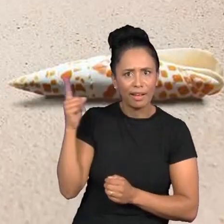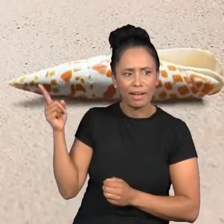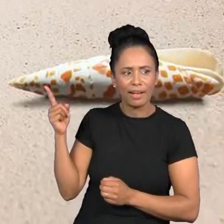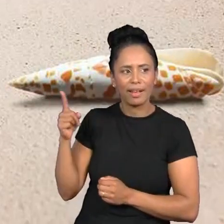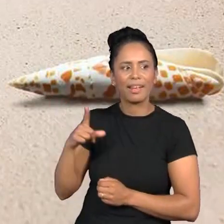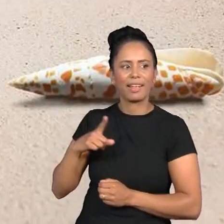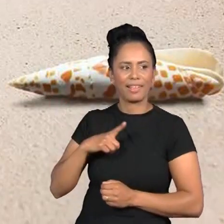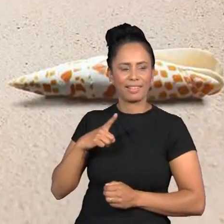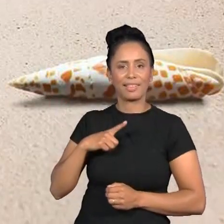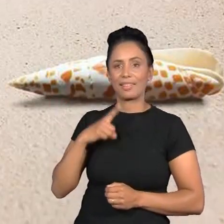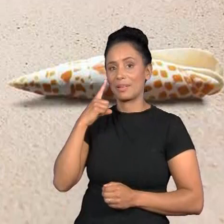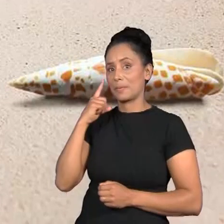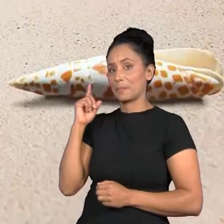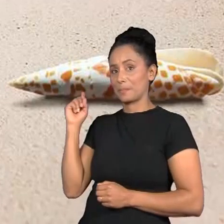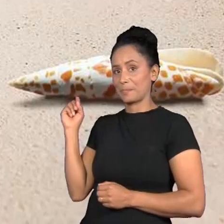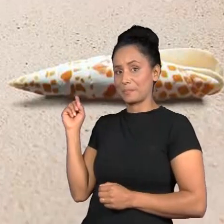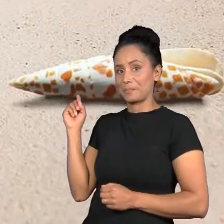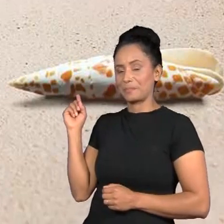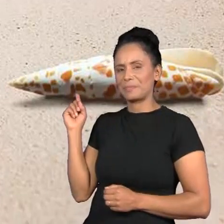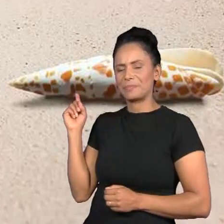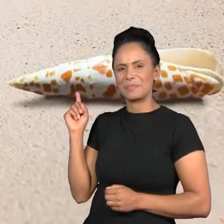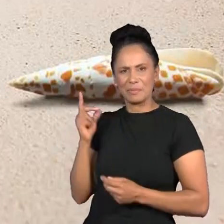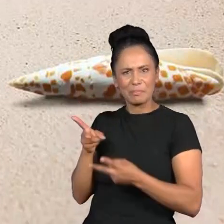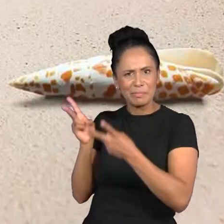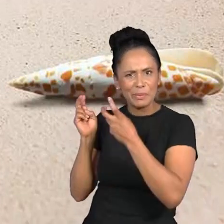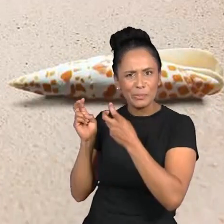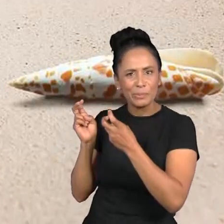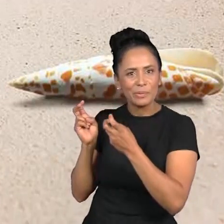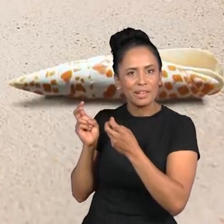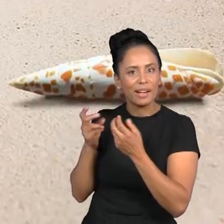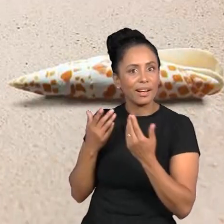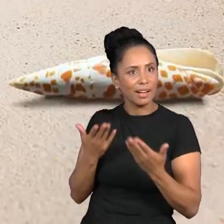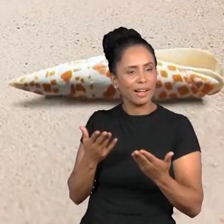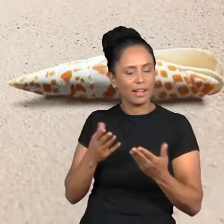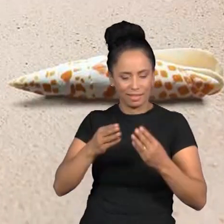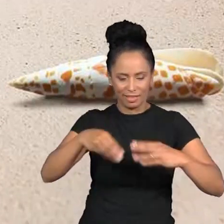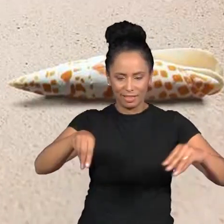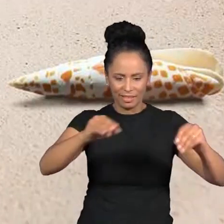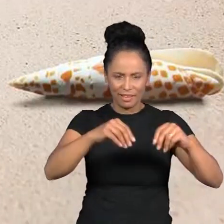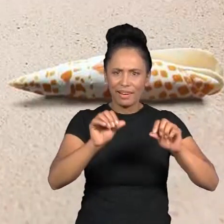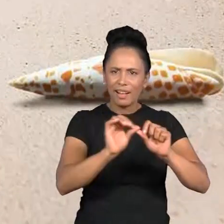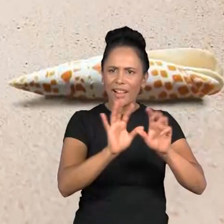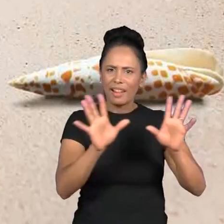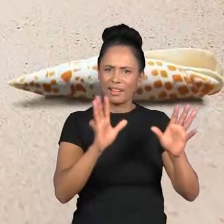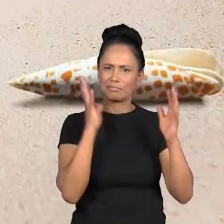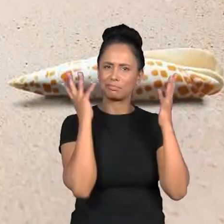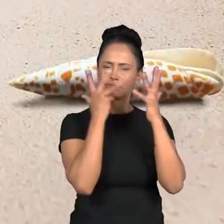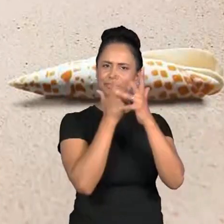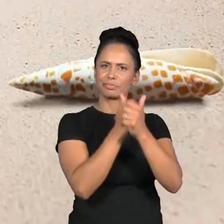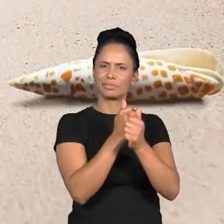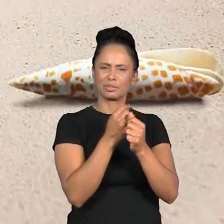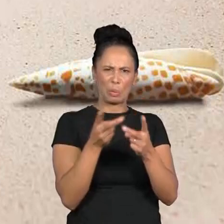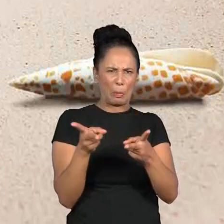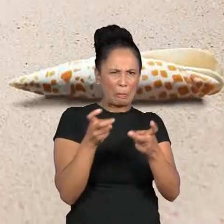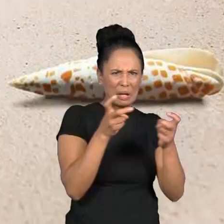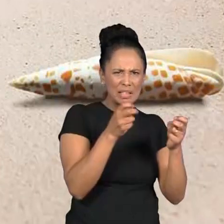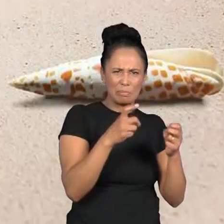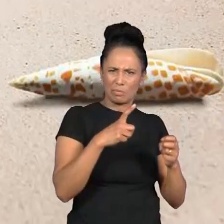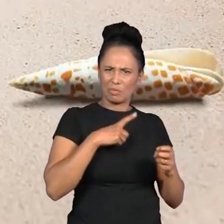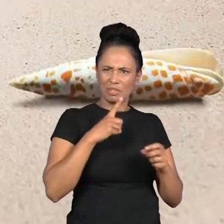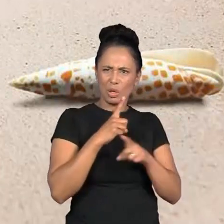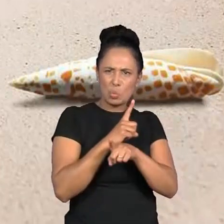molusco. Enfim, aí na areia. Mas nós podemos observar a sombra desses